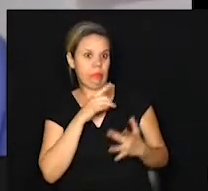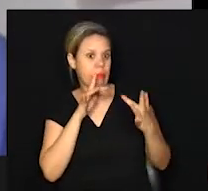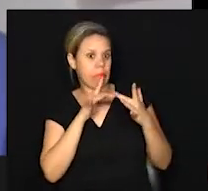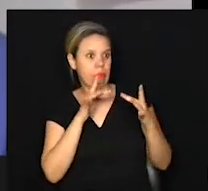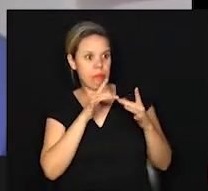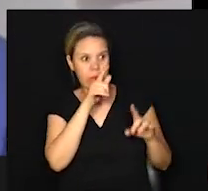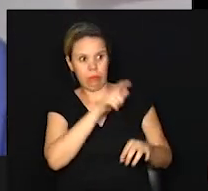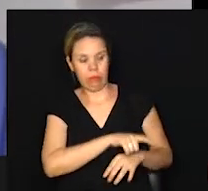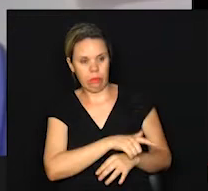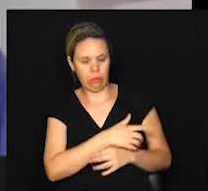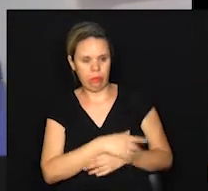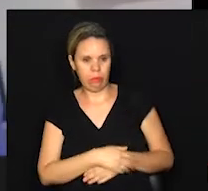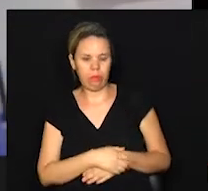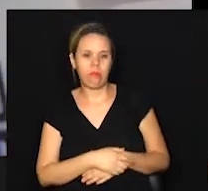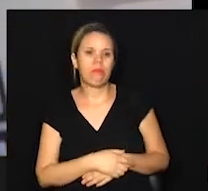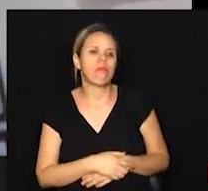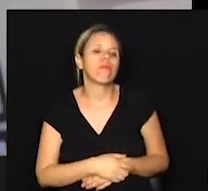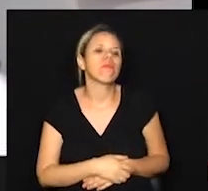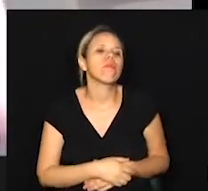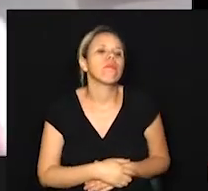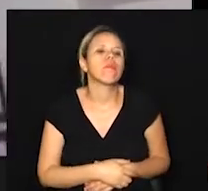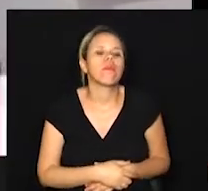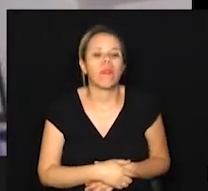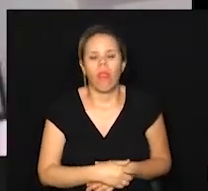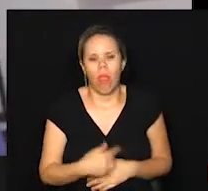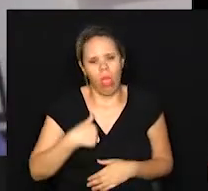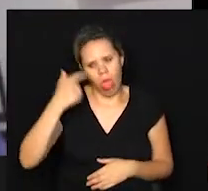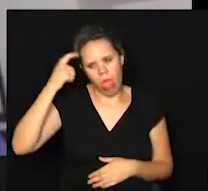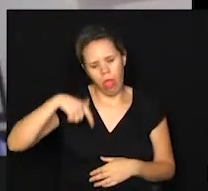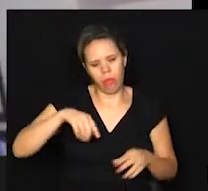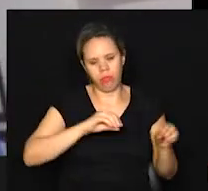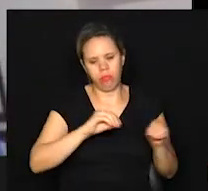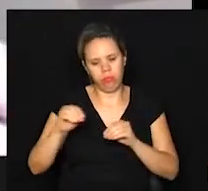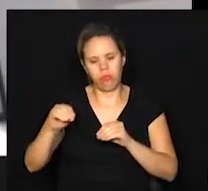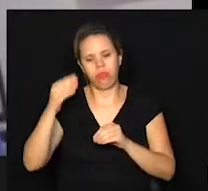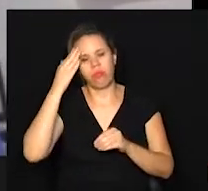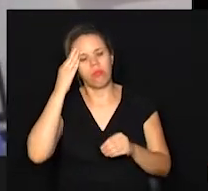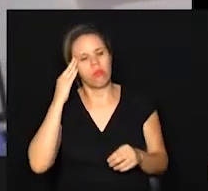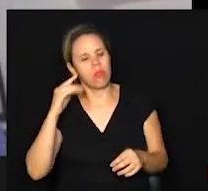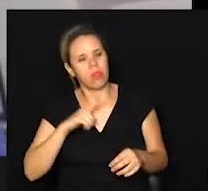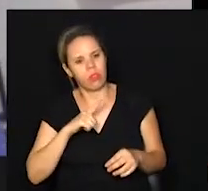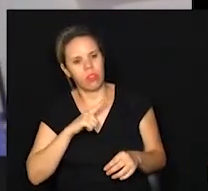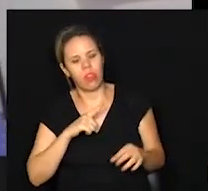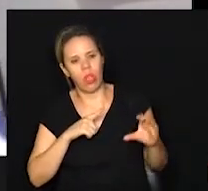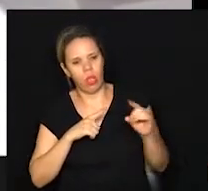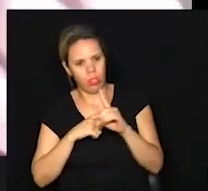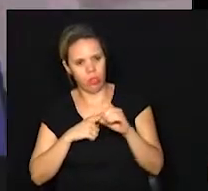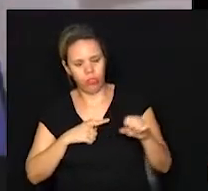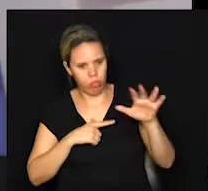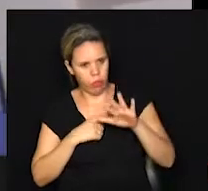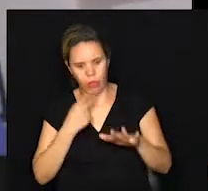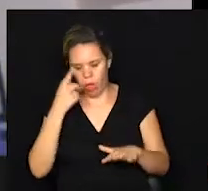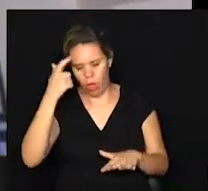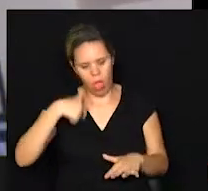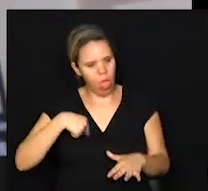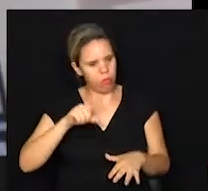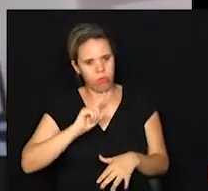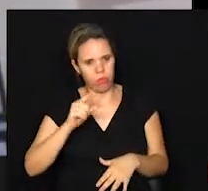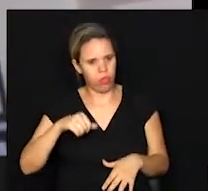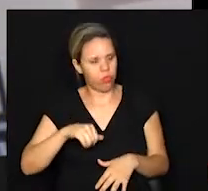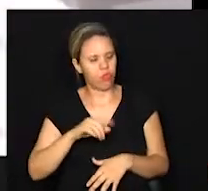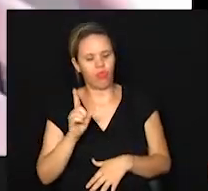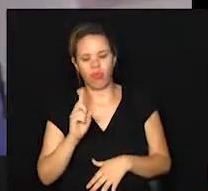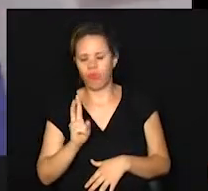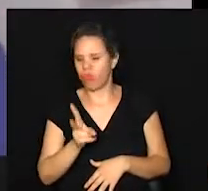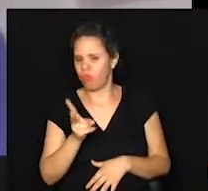expôs. Tendo em vista que havia esse remanejamento, o coordenador geral me disse que eu não continuaria mais como coordenador auxiliar